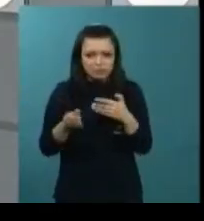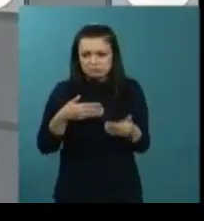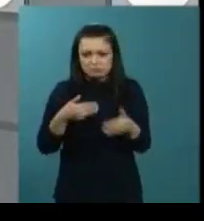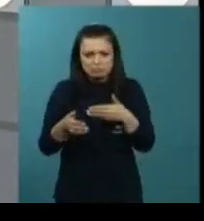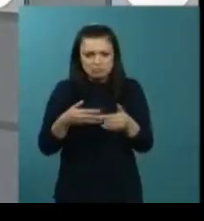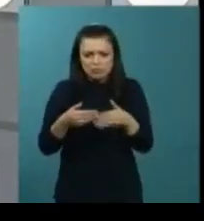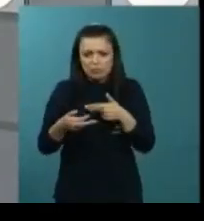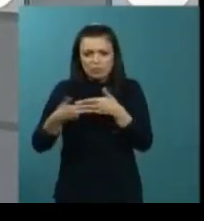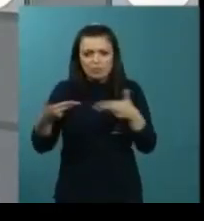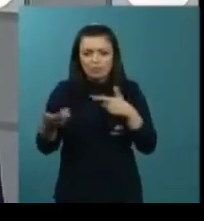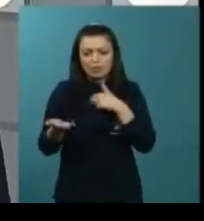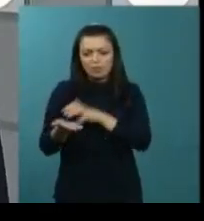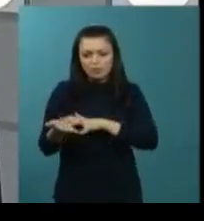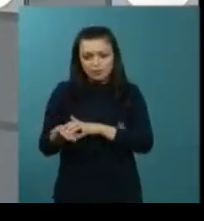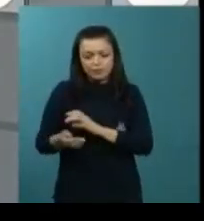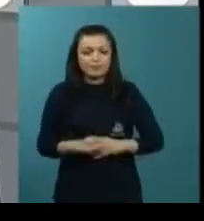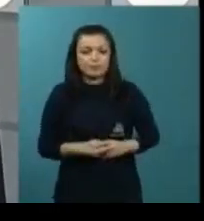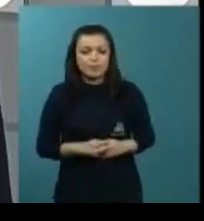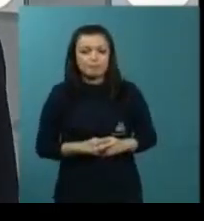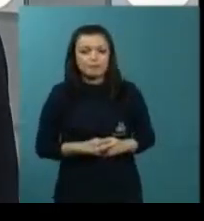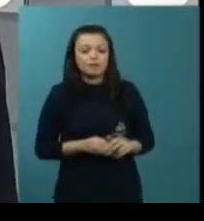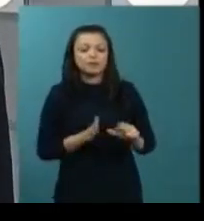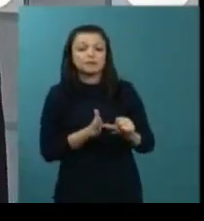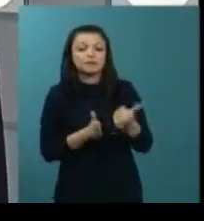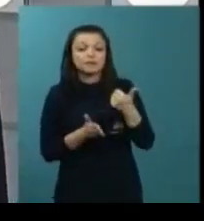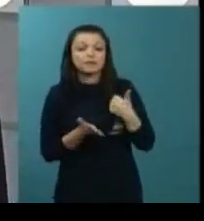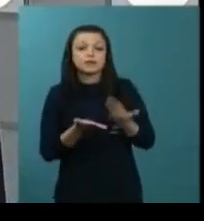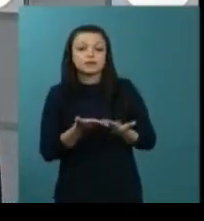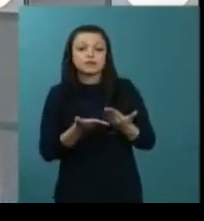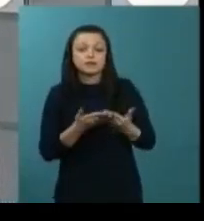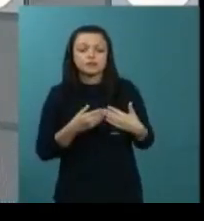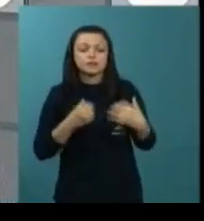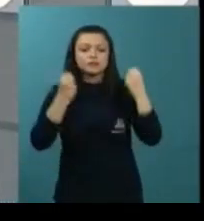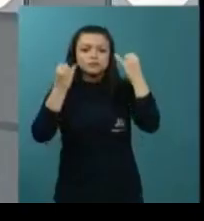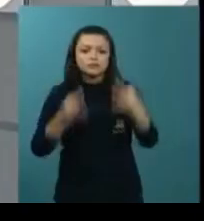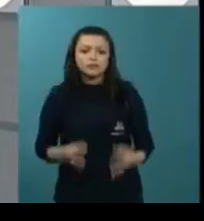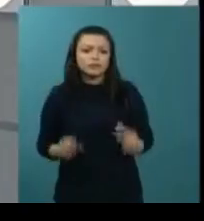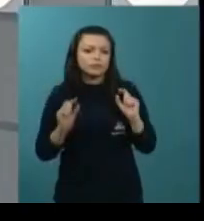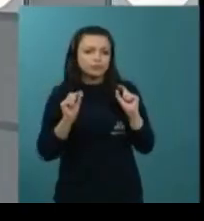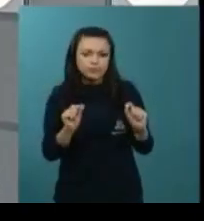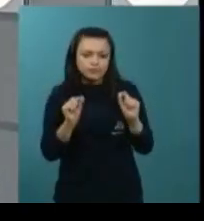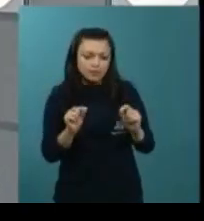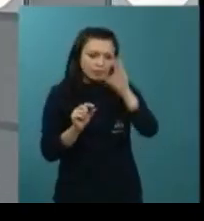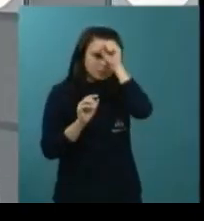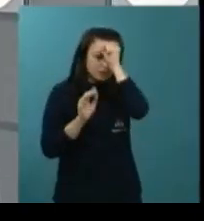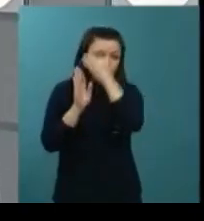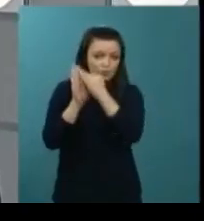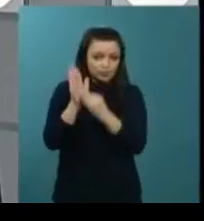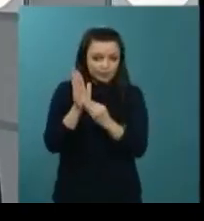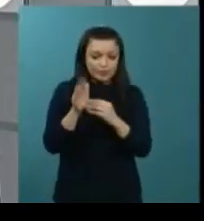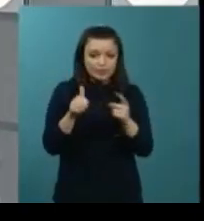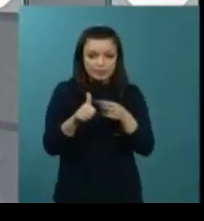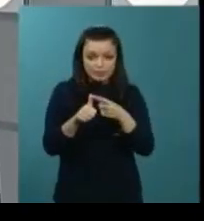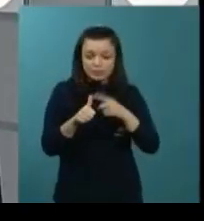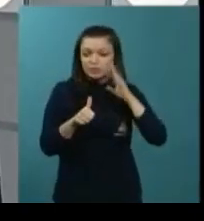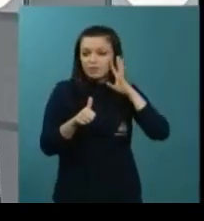ela. Nesse primeiro encontro, falamos da teoria